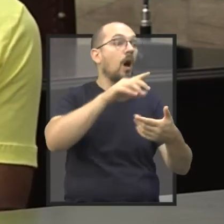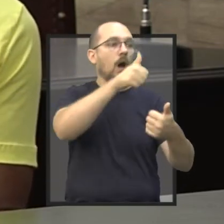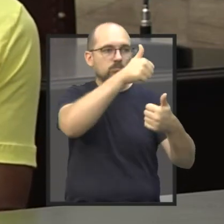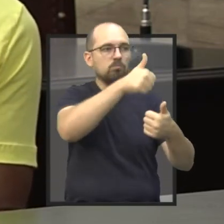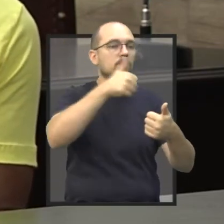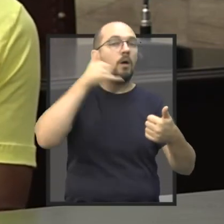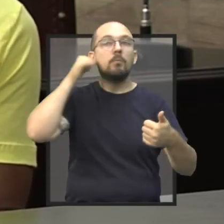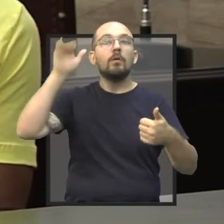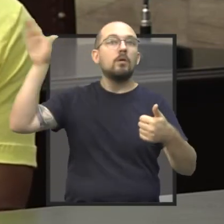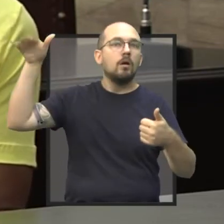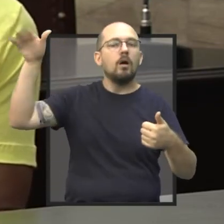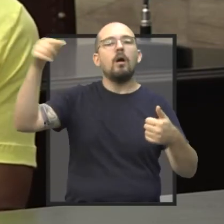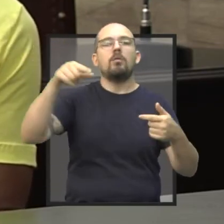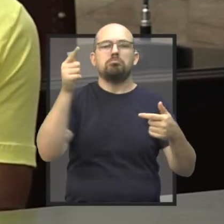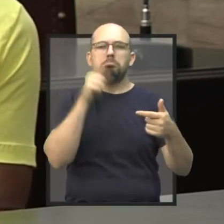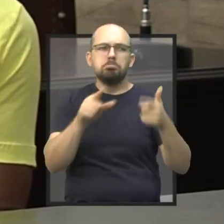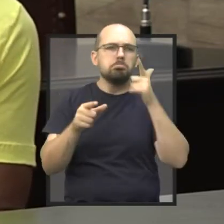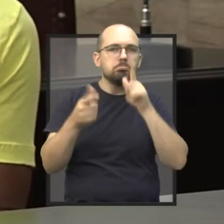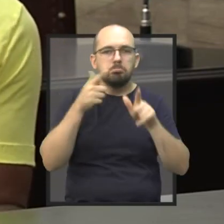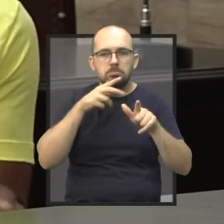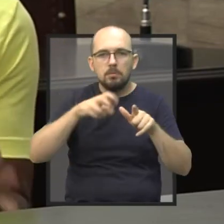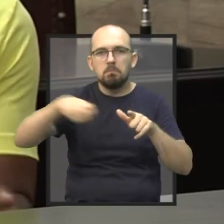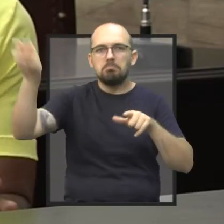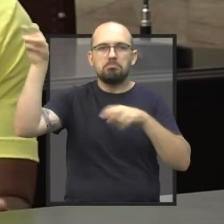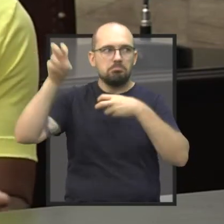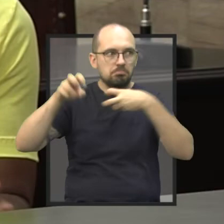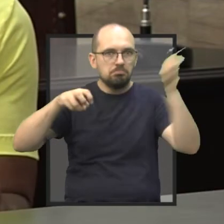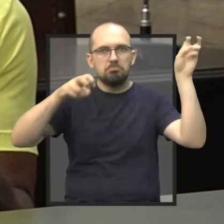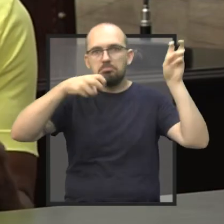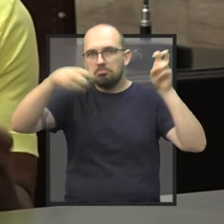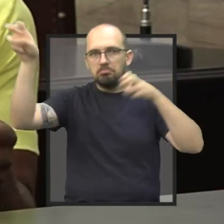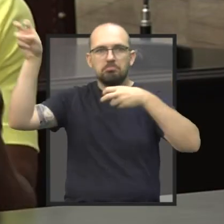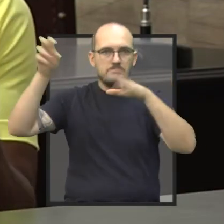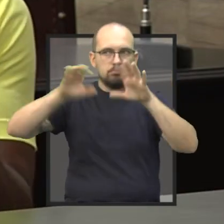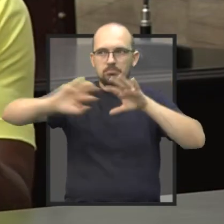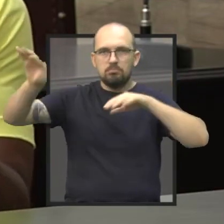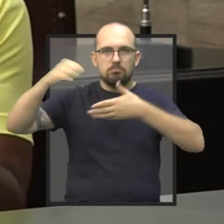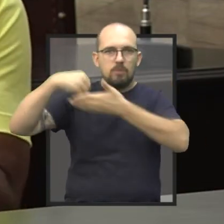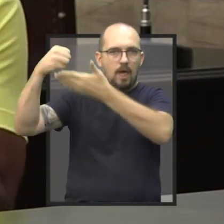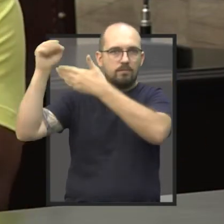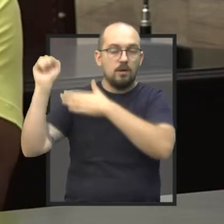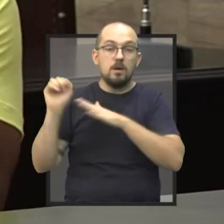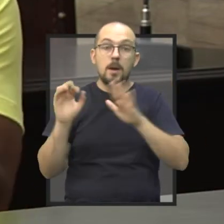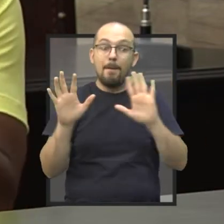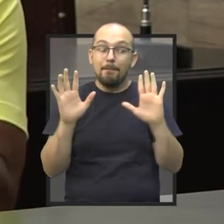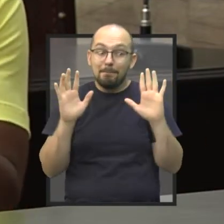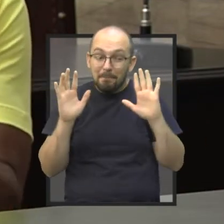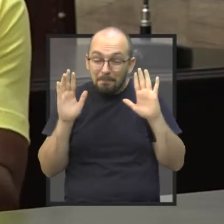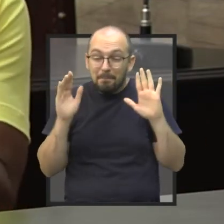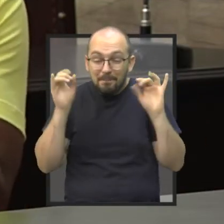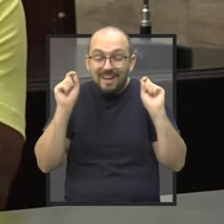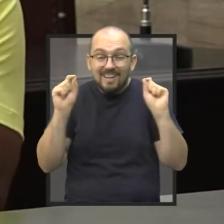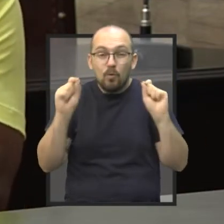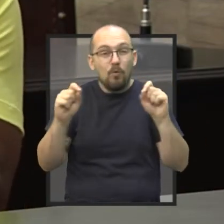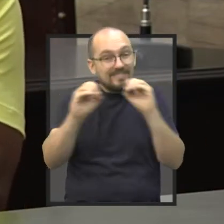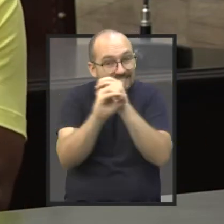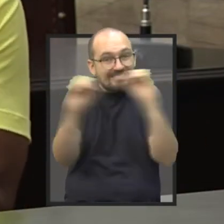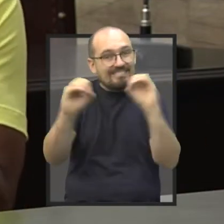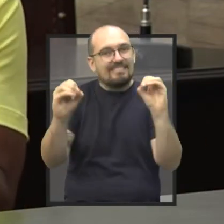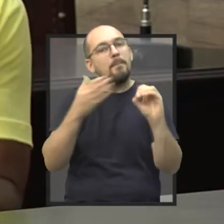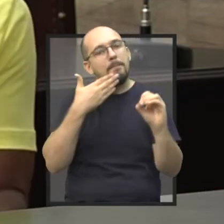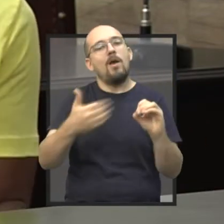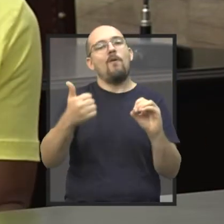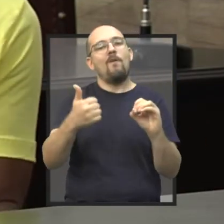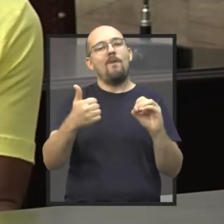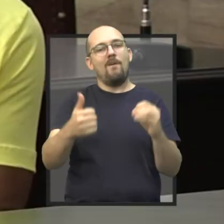gente está conseguindo arrebatar os animais. Entendeu? Então, isso é bom, entendeu? Mas quanto mais menos eles deixarem os animais